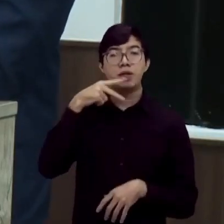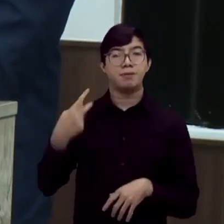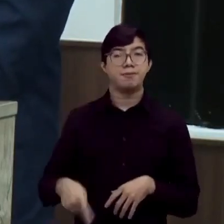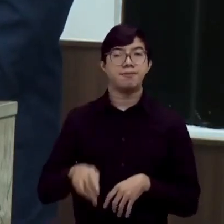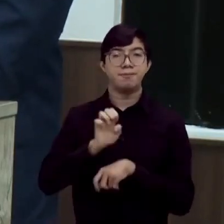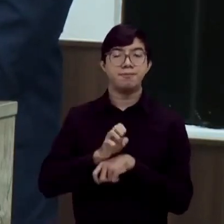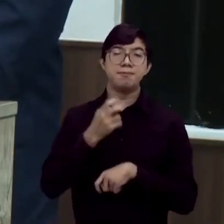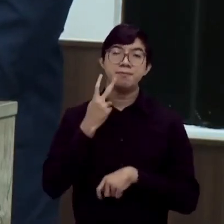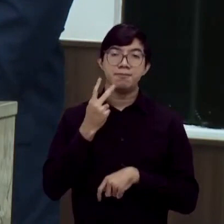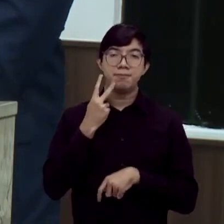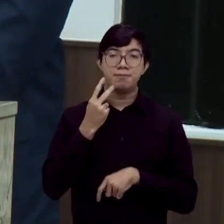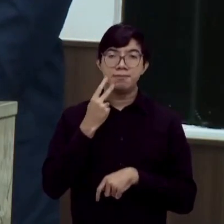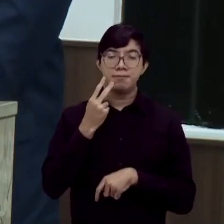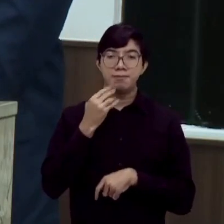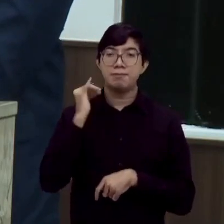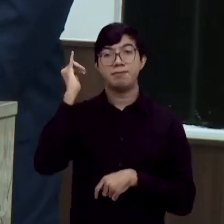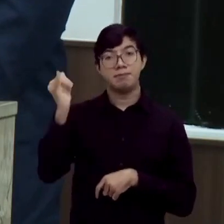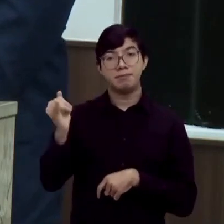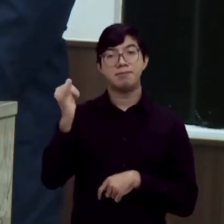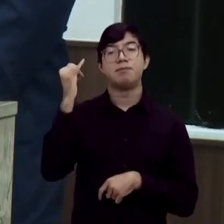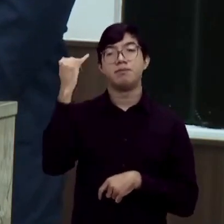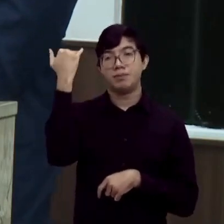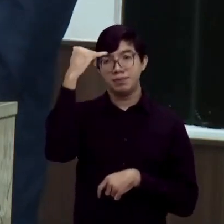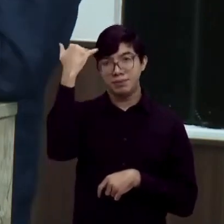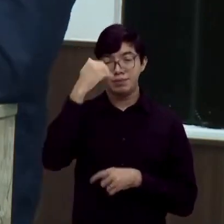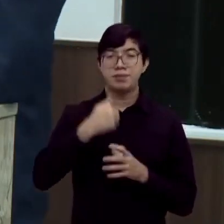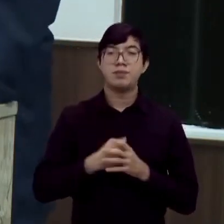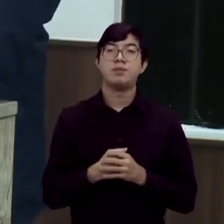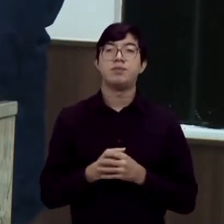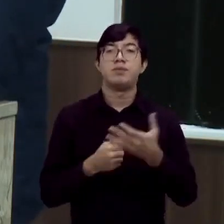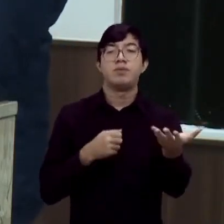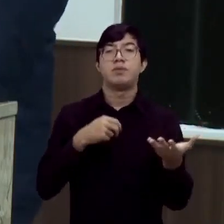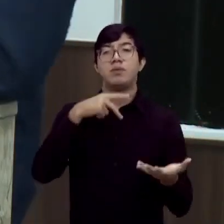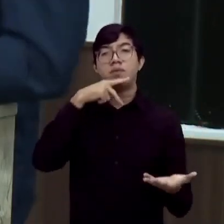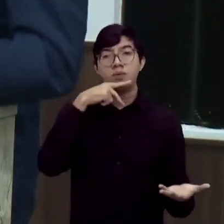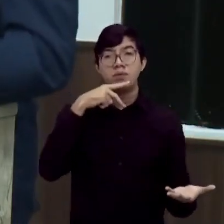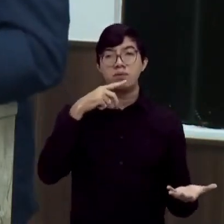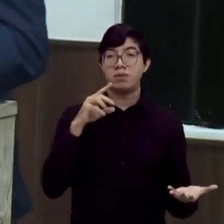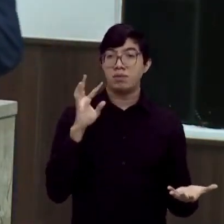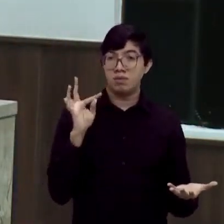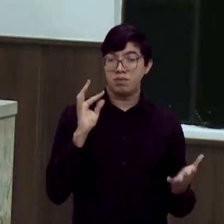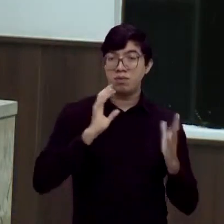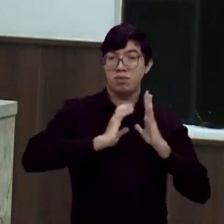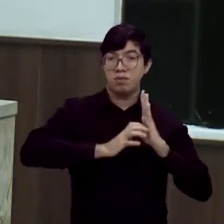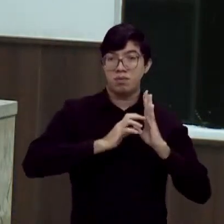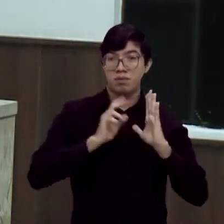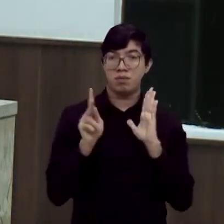Brise, que membros do PDT, do diretório estadual do PDT,